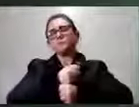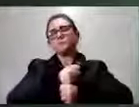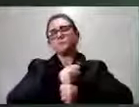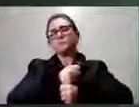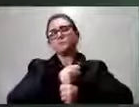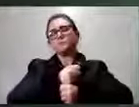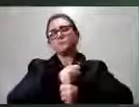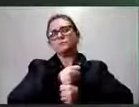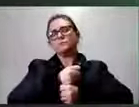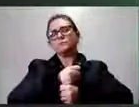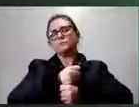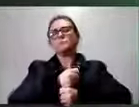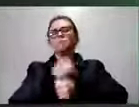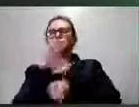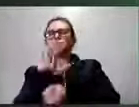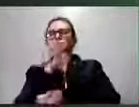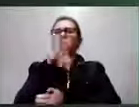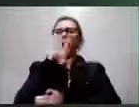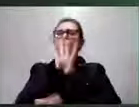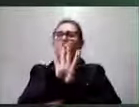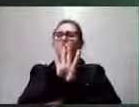é de cerca de 4